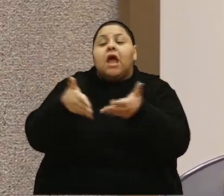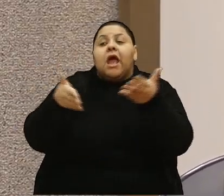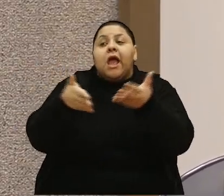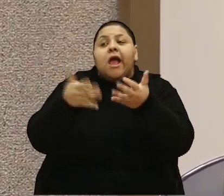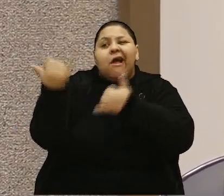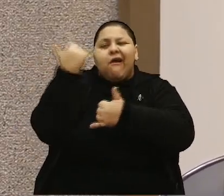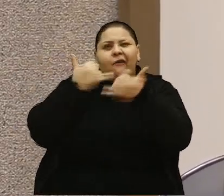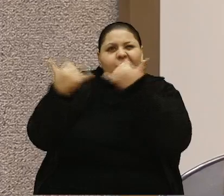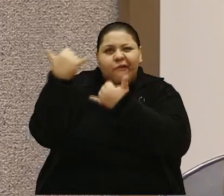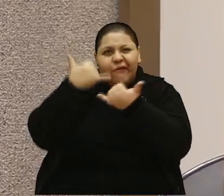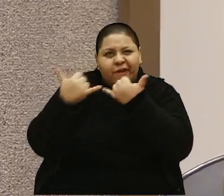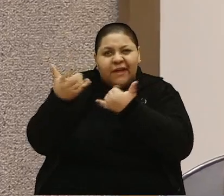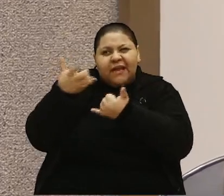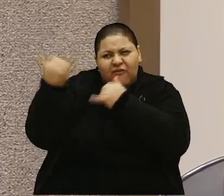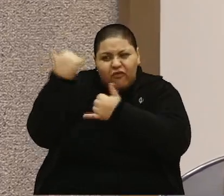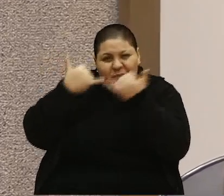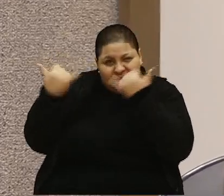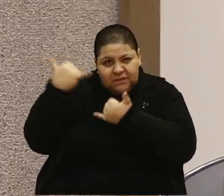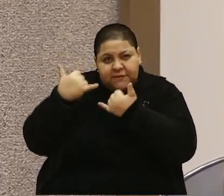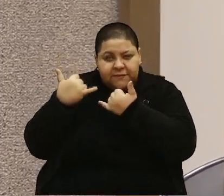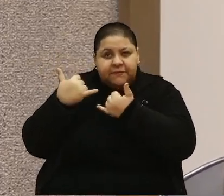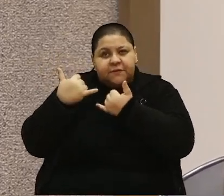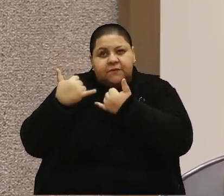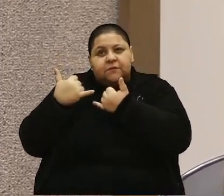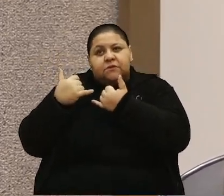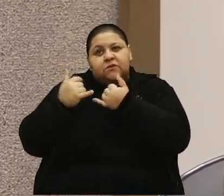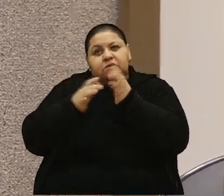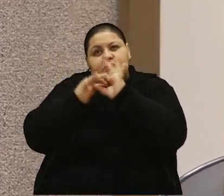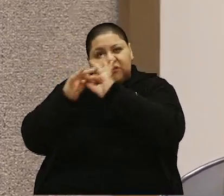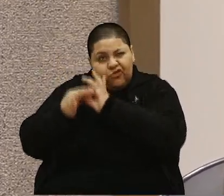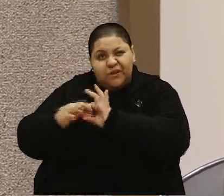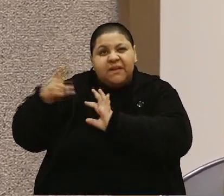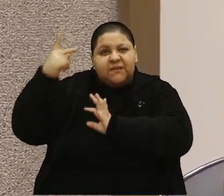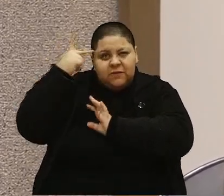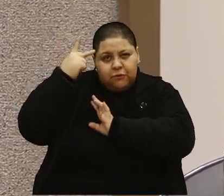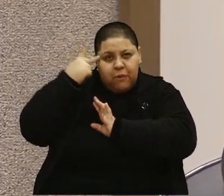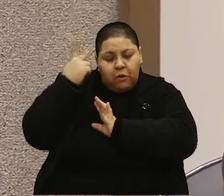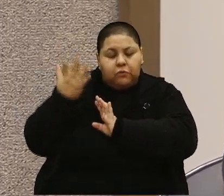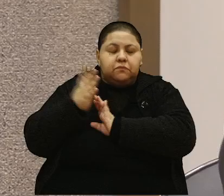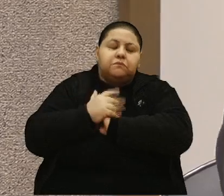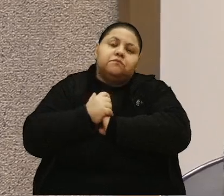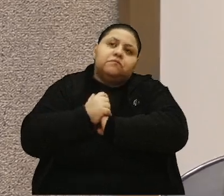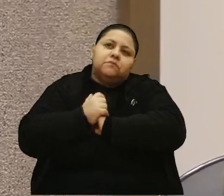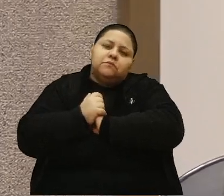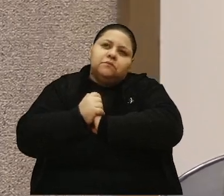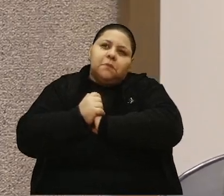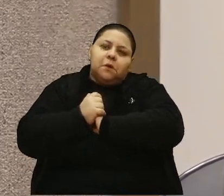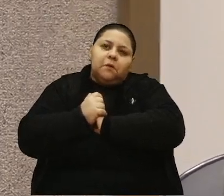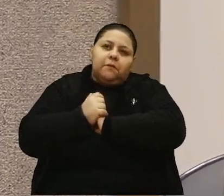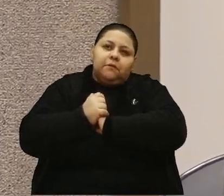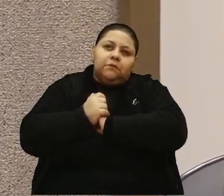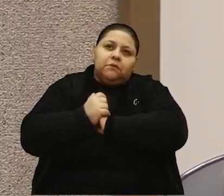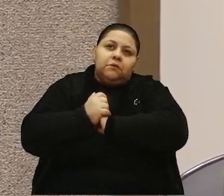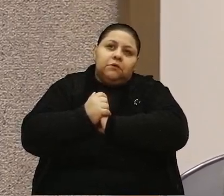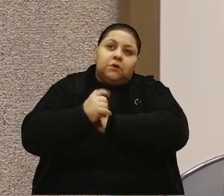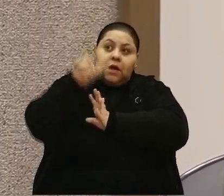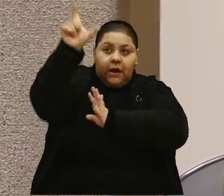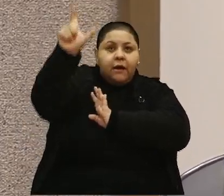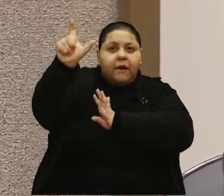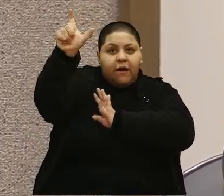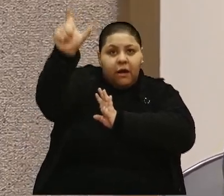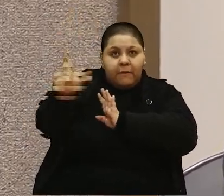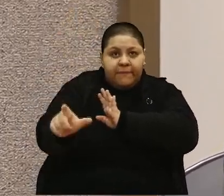sobre uma situação, sobre a conexão em São Paulo. E aí o atendente